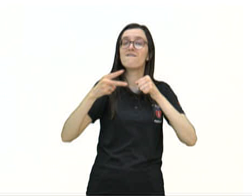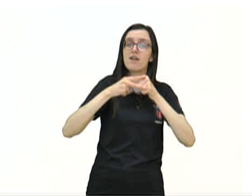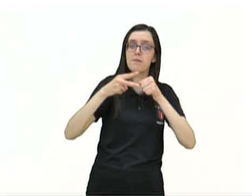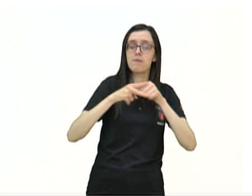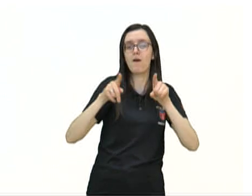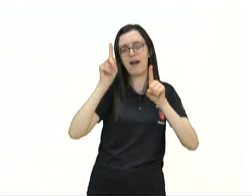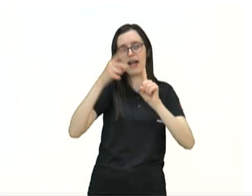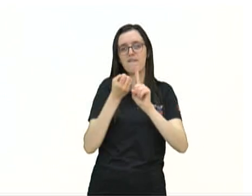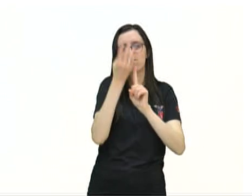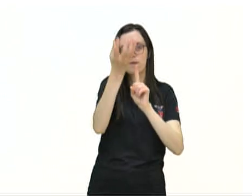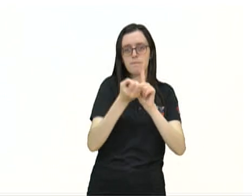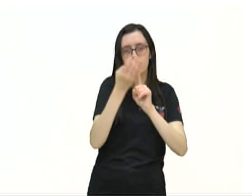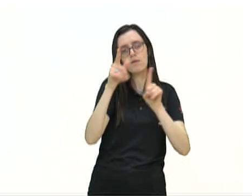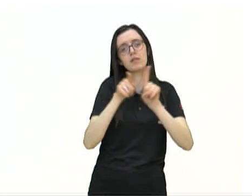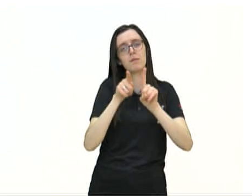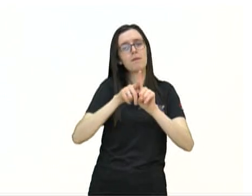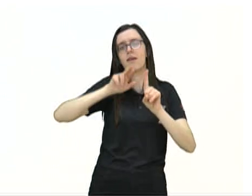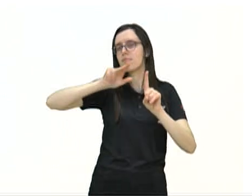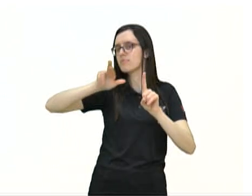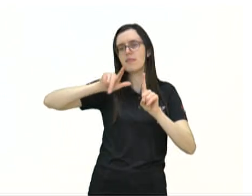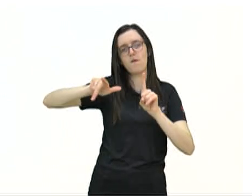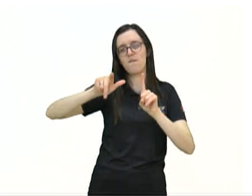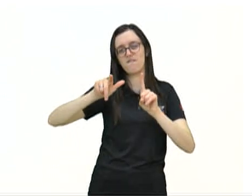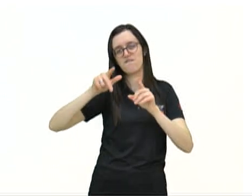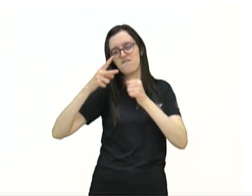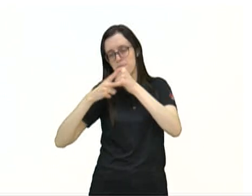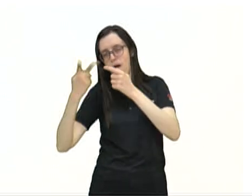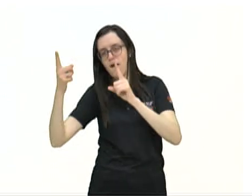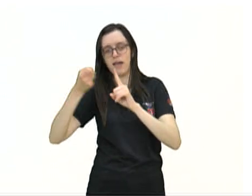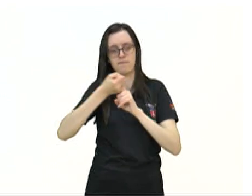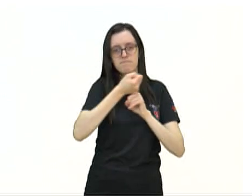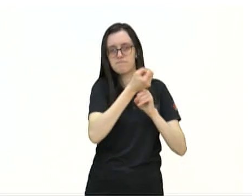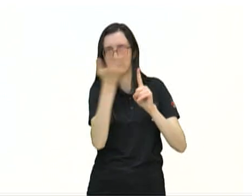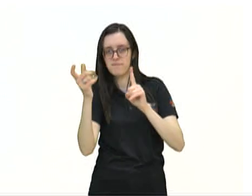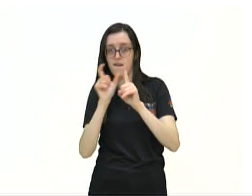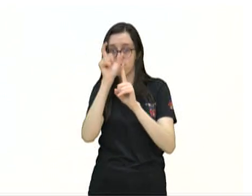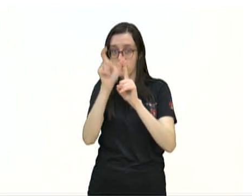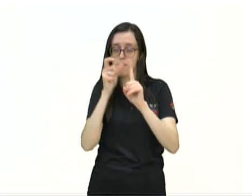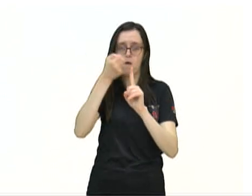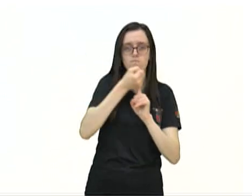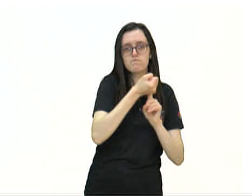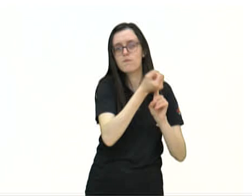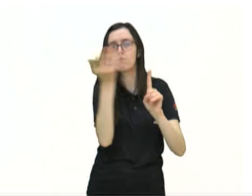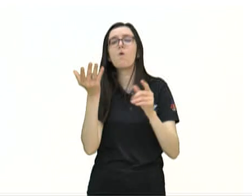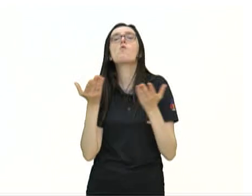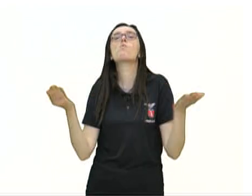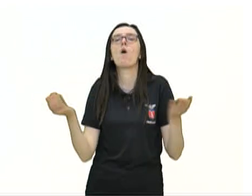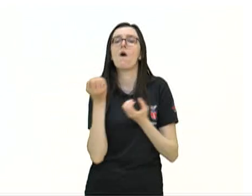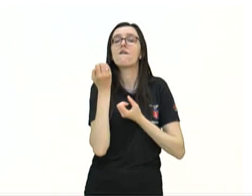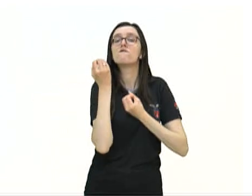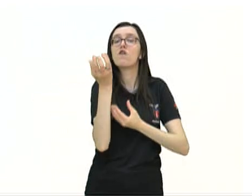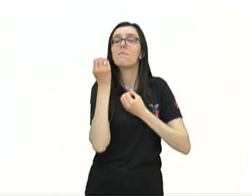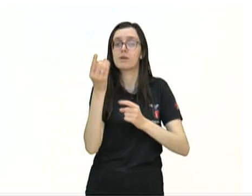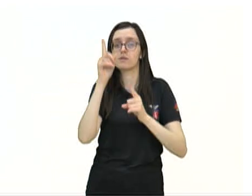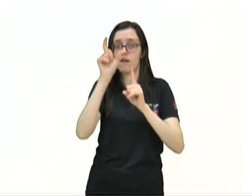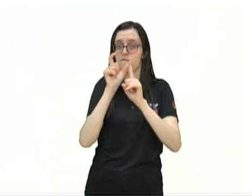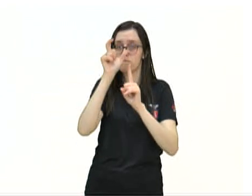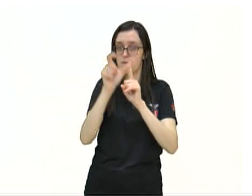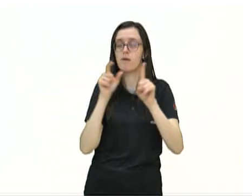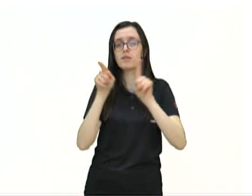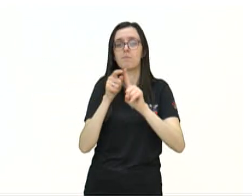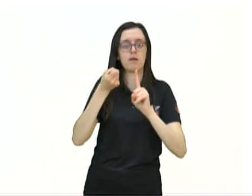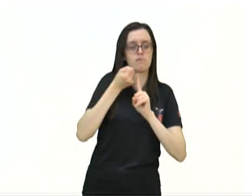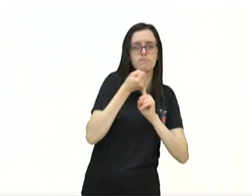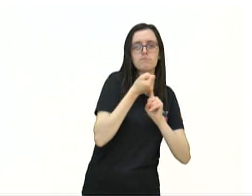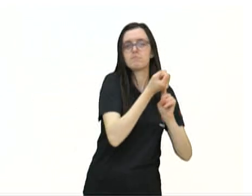não verbais? Tá? Lembram, não verbais é aquilo que não vai ter nada escrito. Quais informações verbais e não verbais